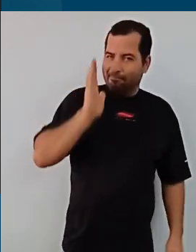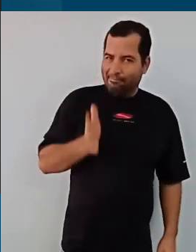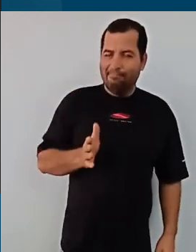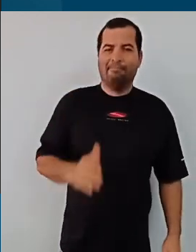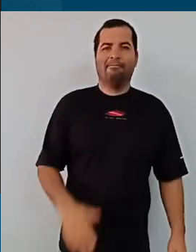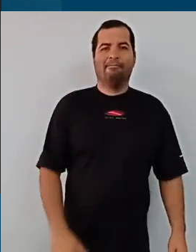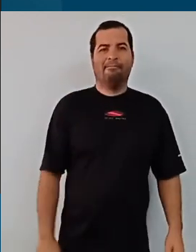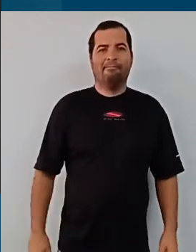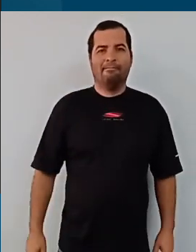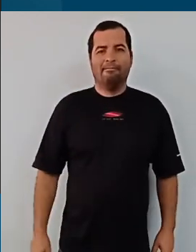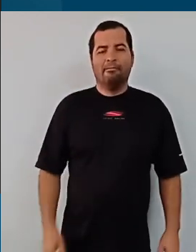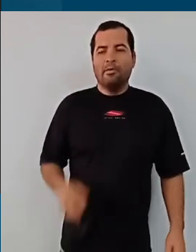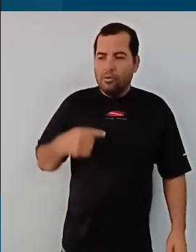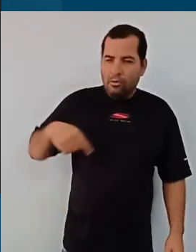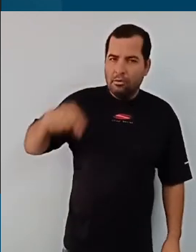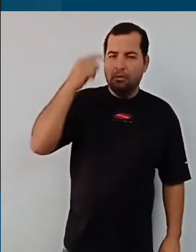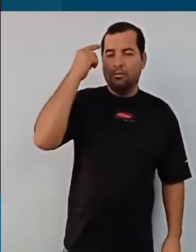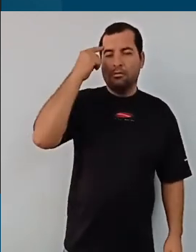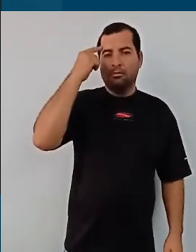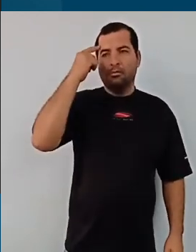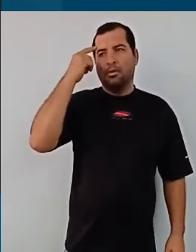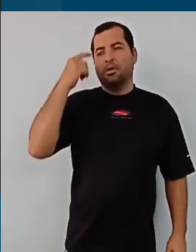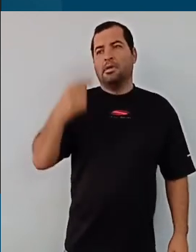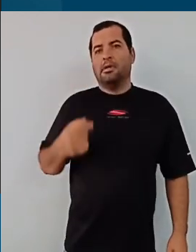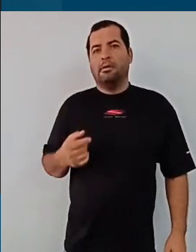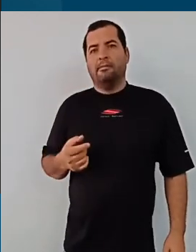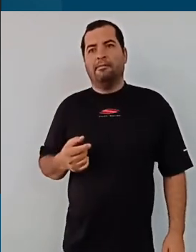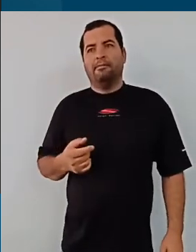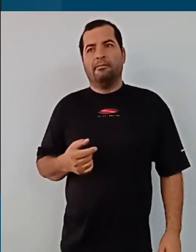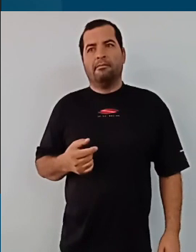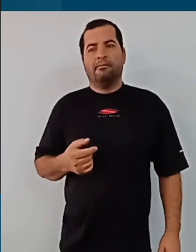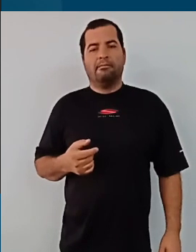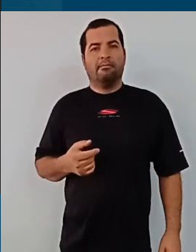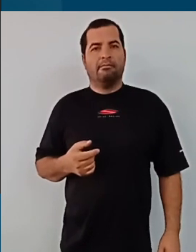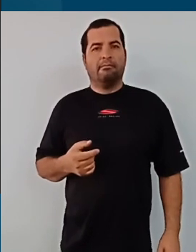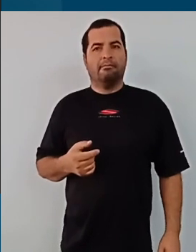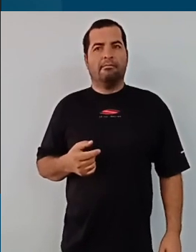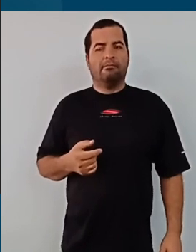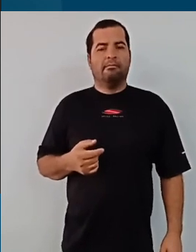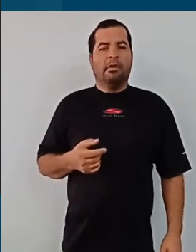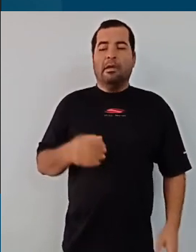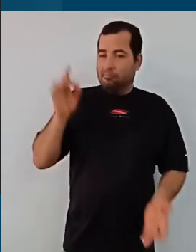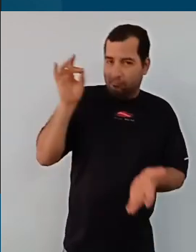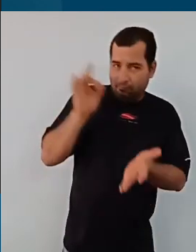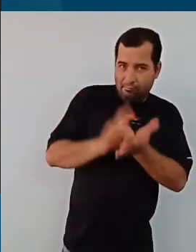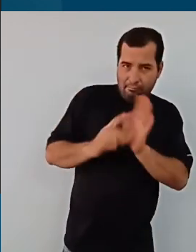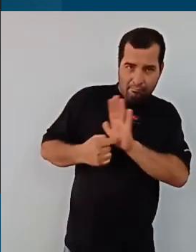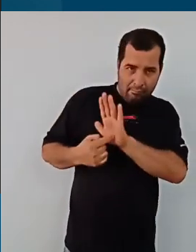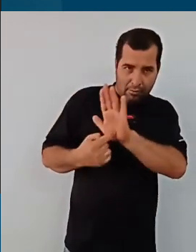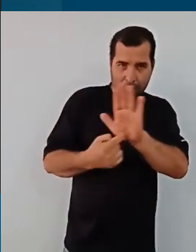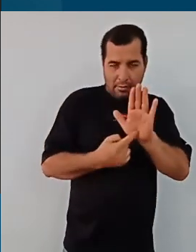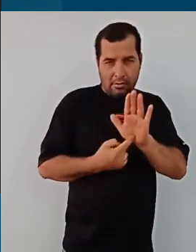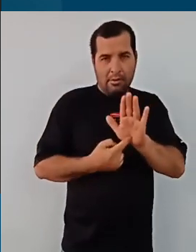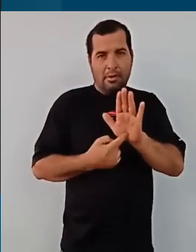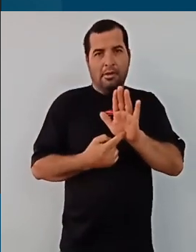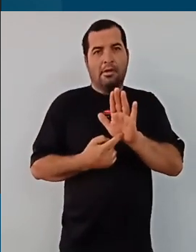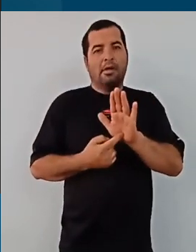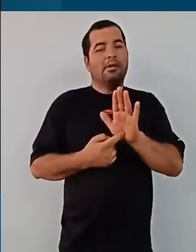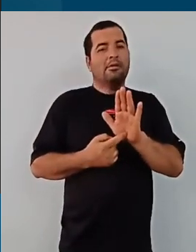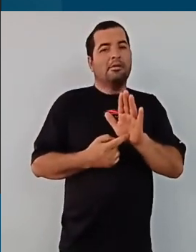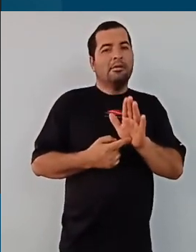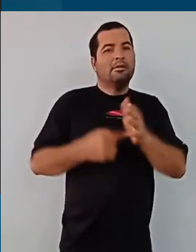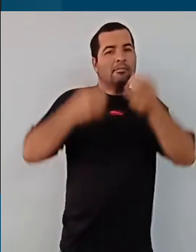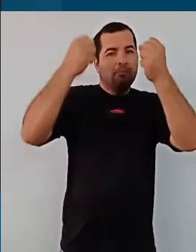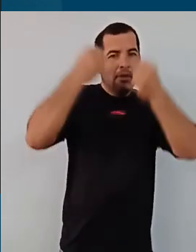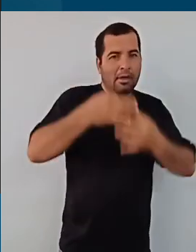que, então, acho que uma síntese disso é, de fato, trazer essa história de que